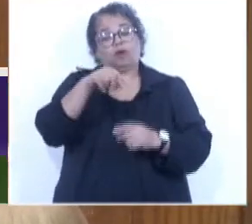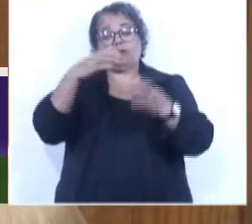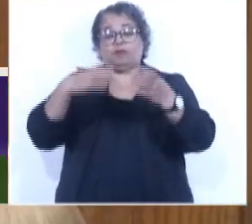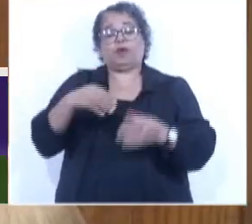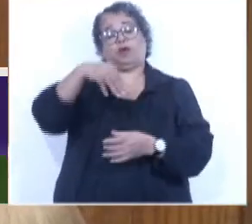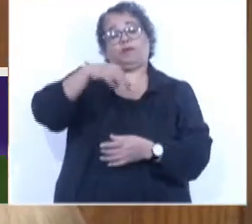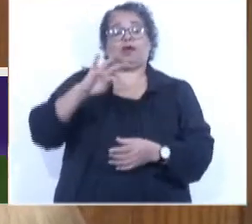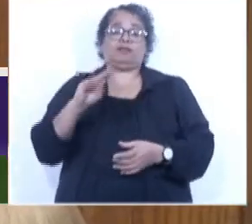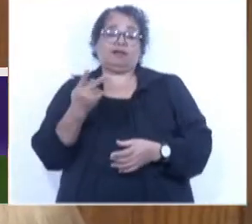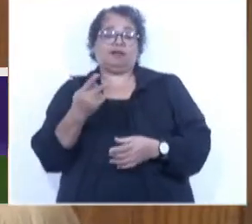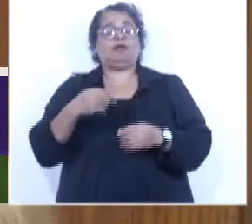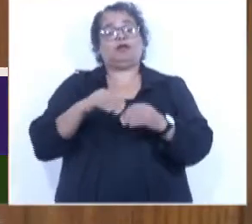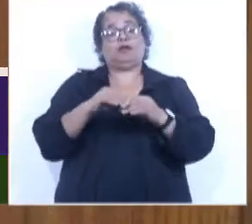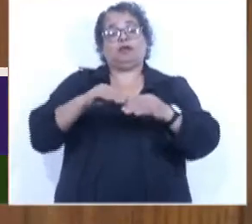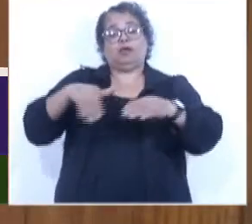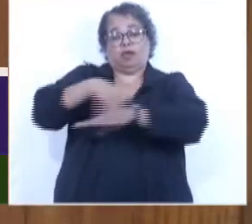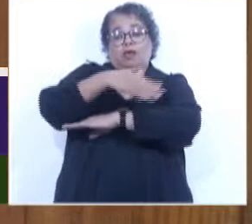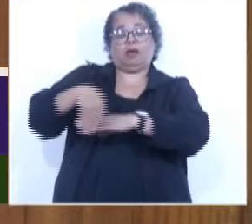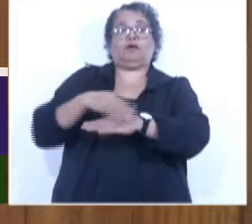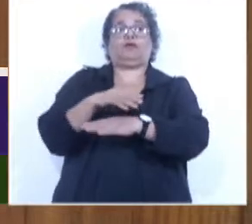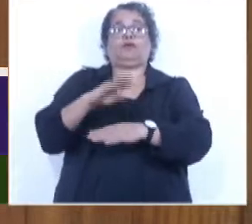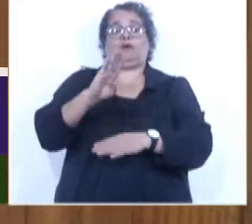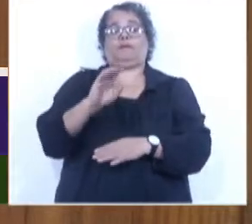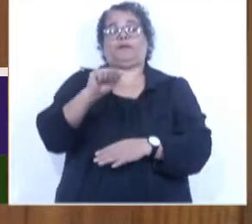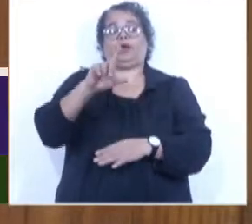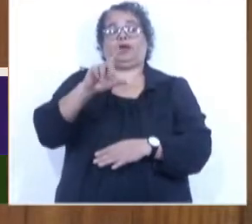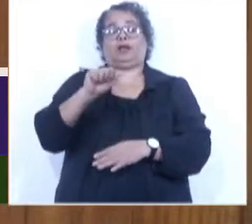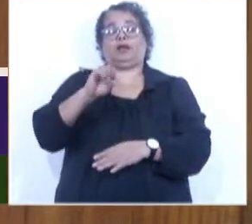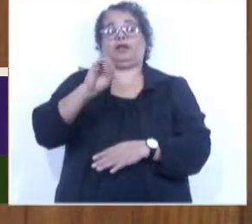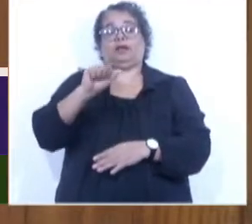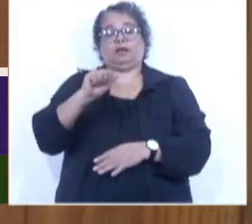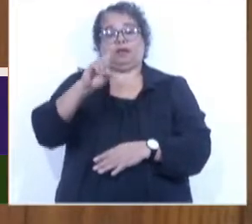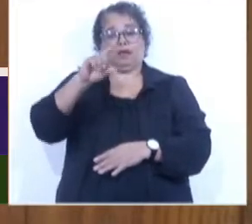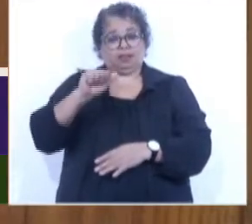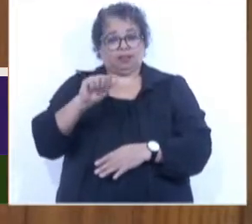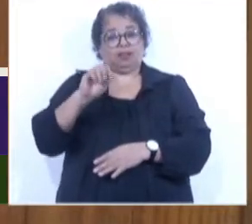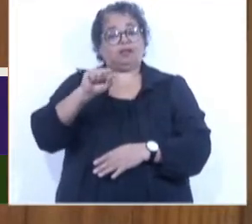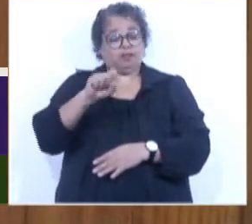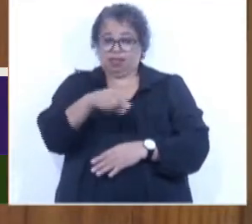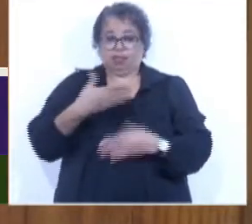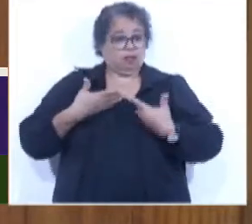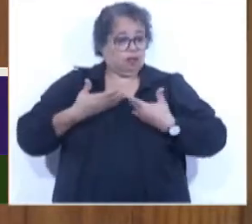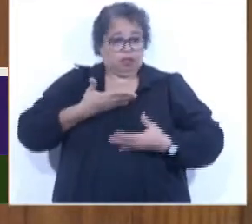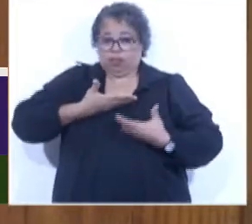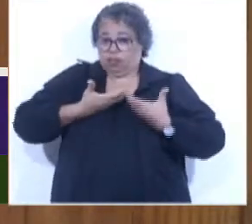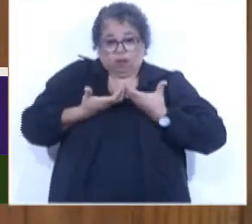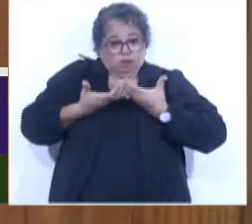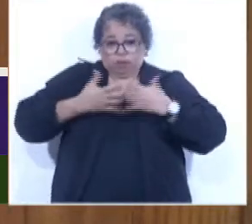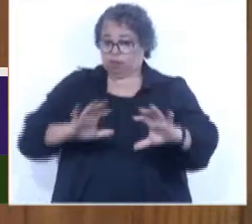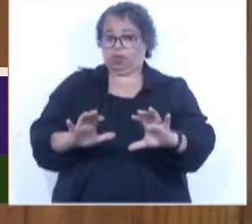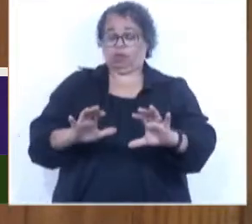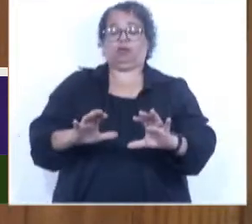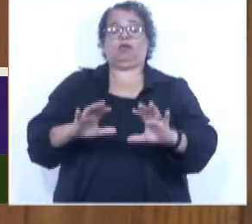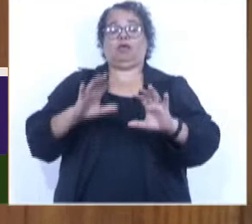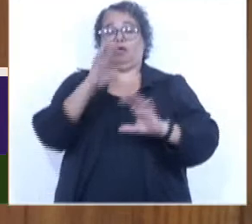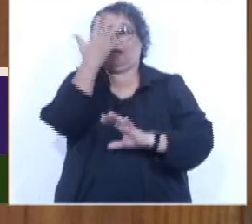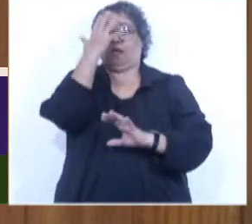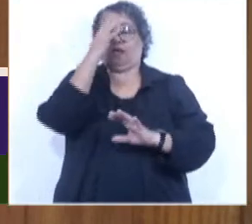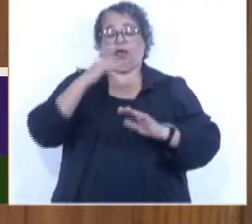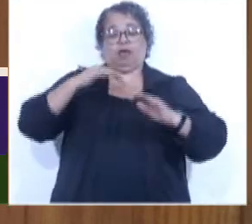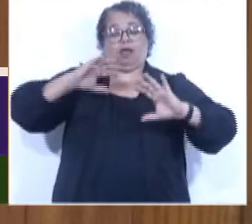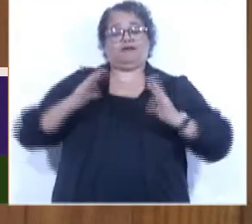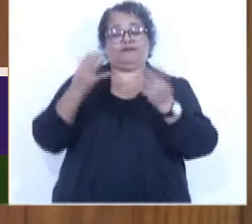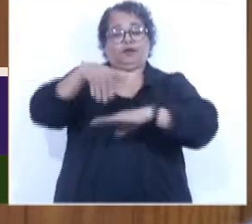divide a avenida balaiadas que não tem condição do carnaval sendo aquele lugar eu entendo que o local é muito bom é via larga mas